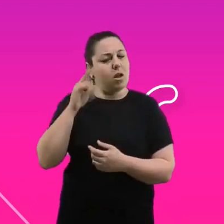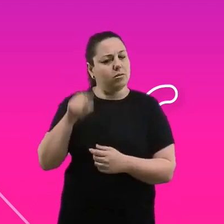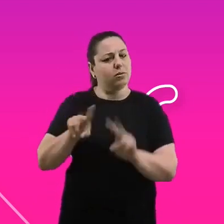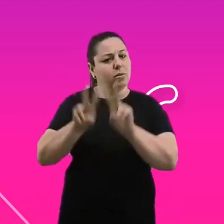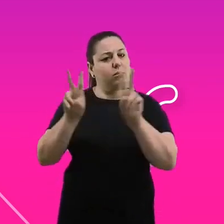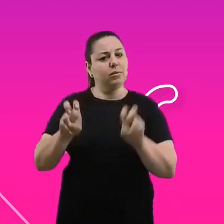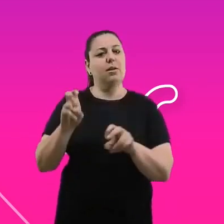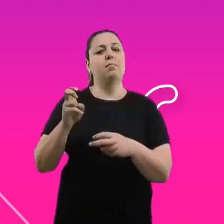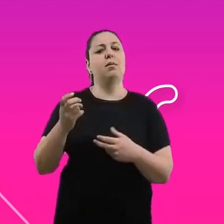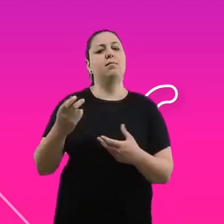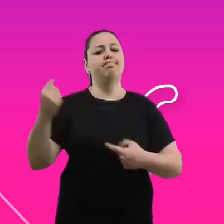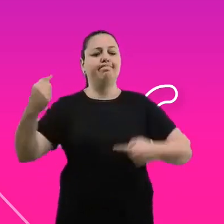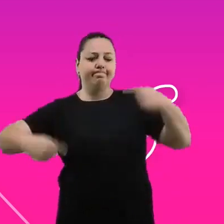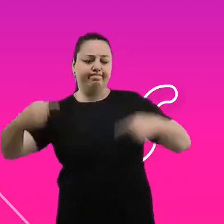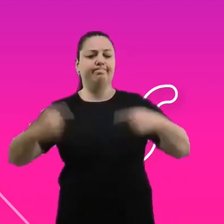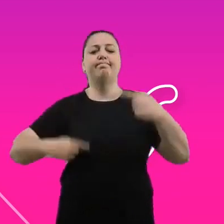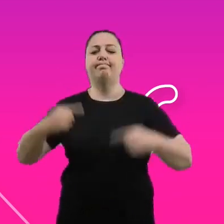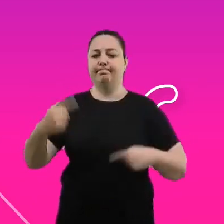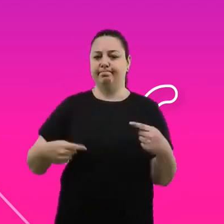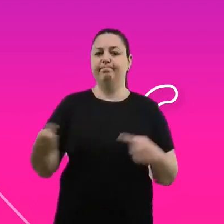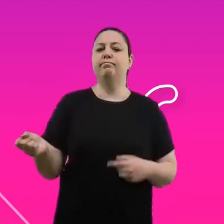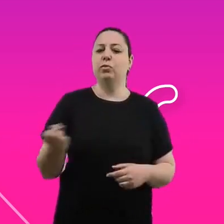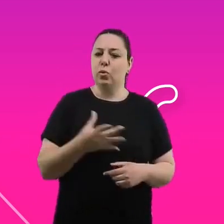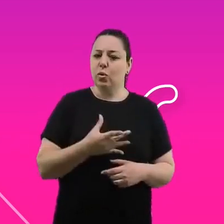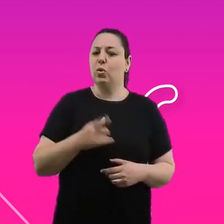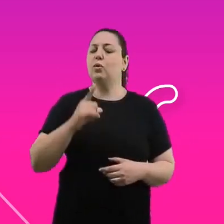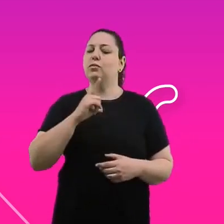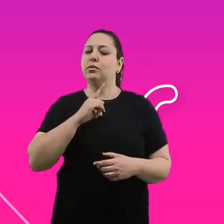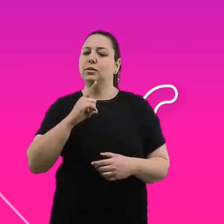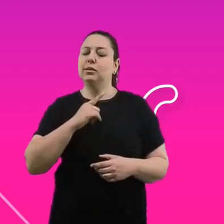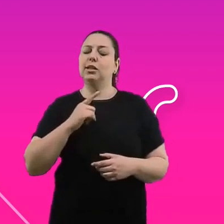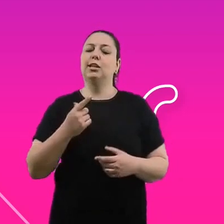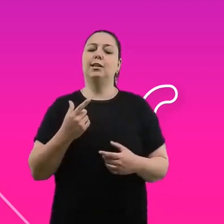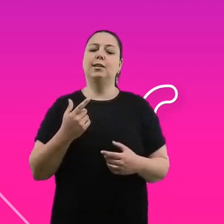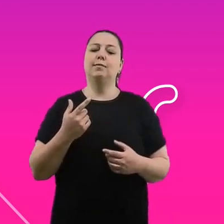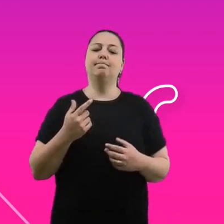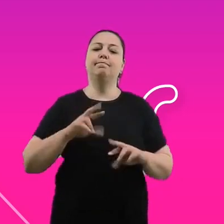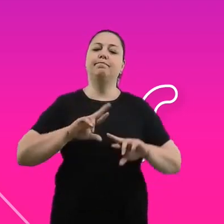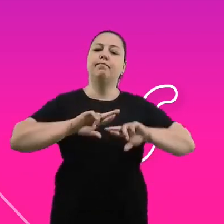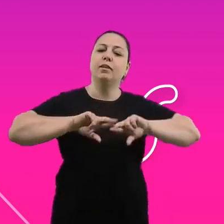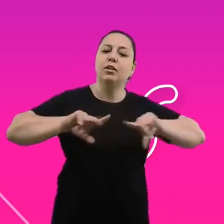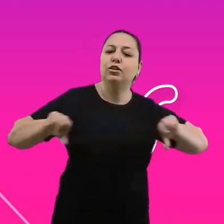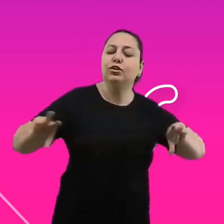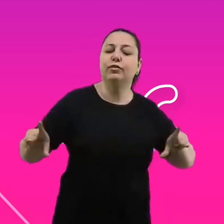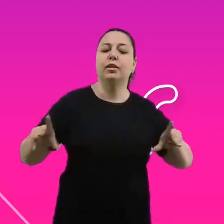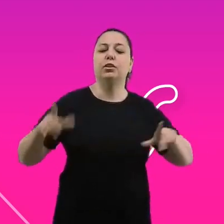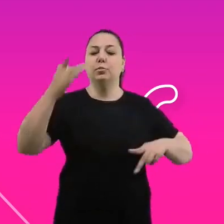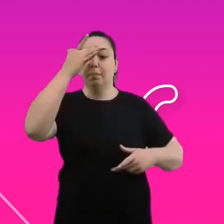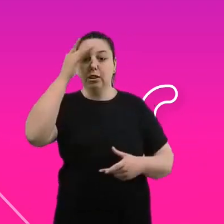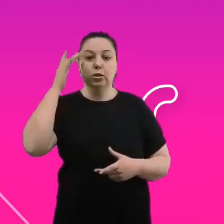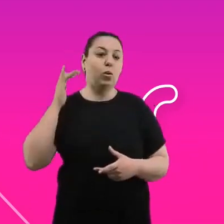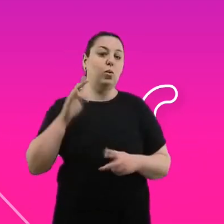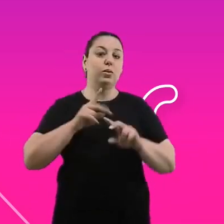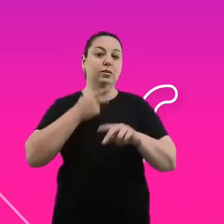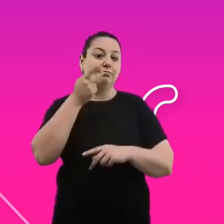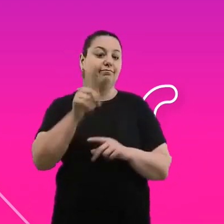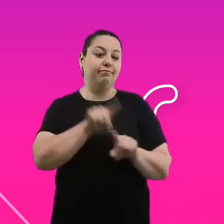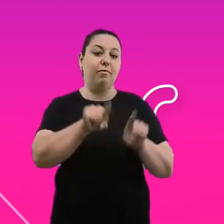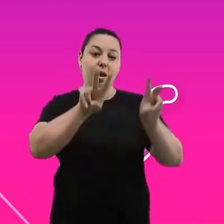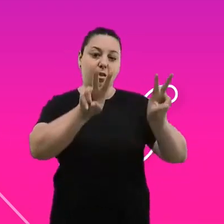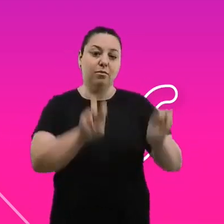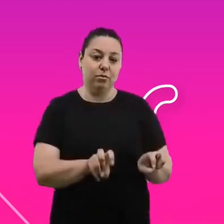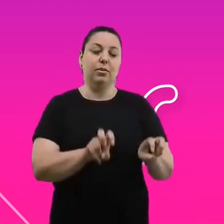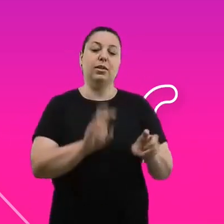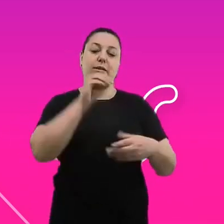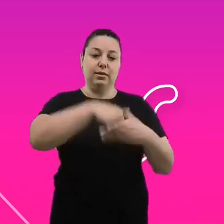né, em várias frentes da humanidade, né, da nossa sociedade hoje, como que a gente se organiza